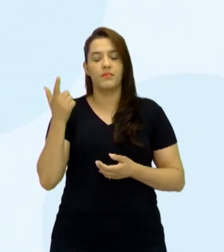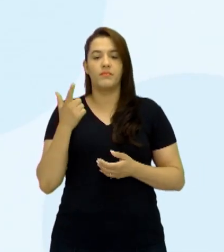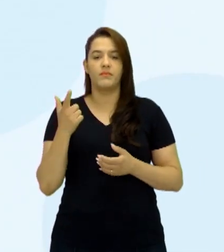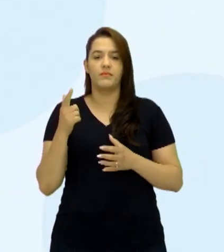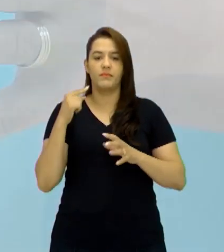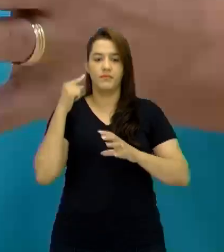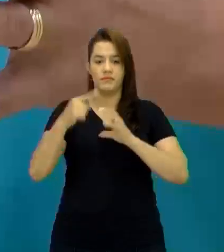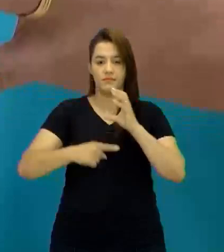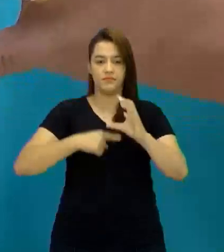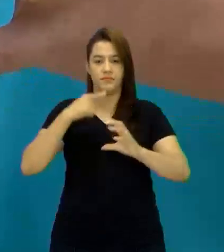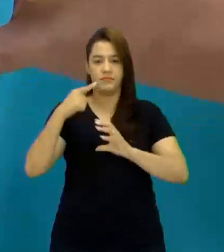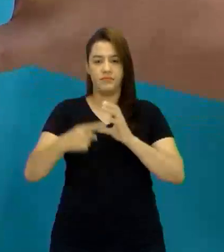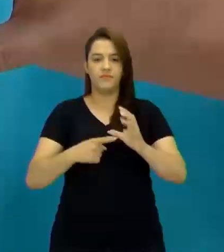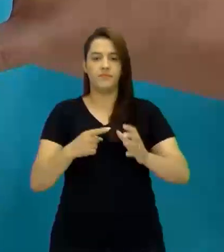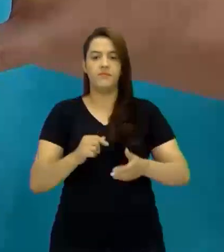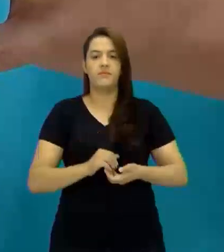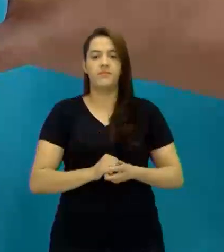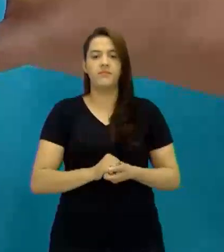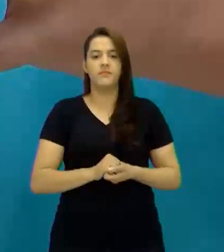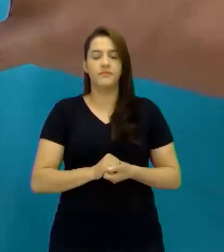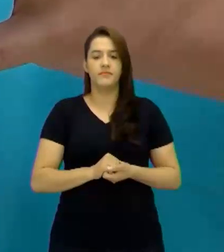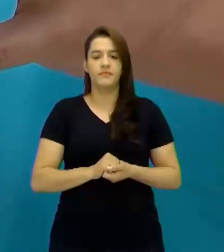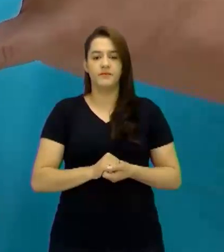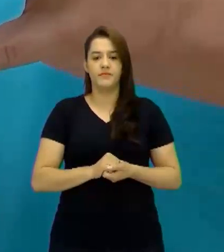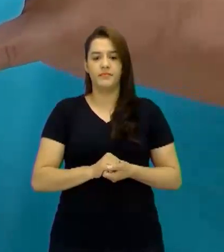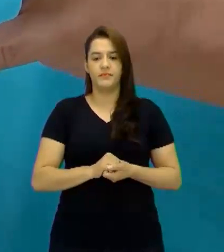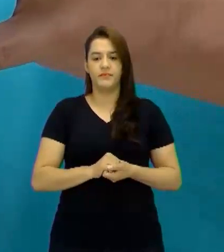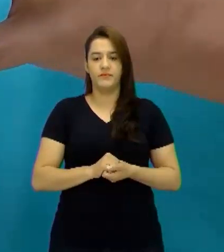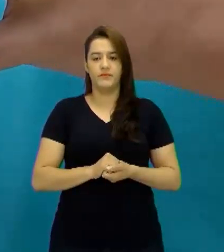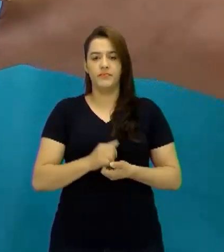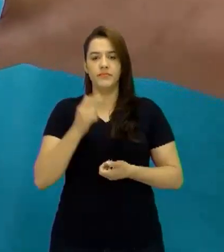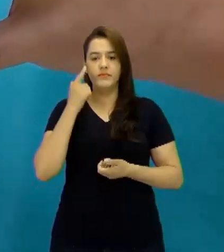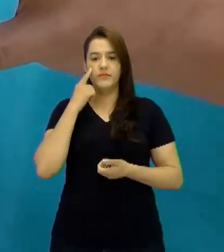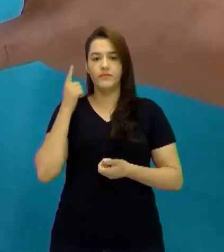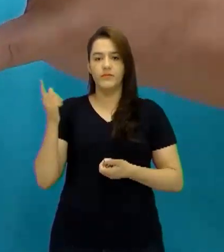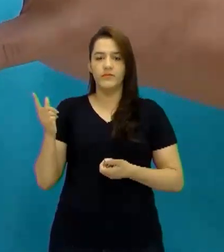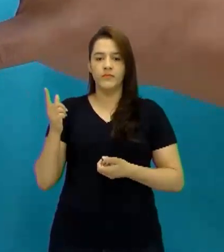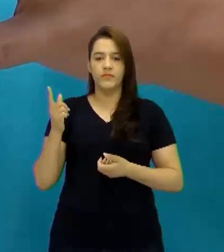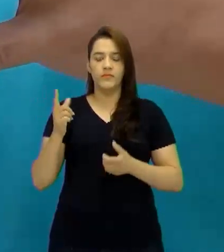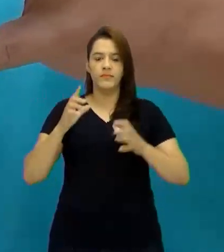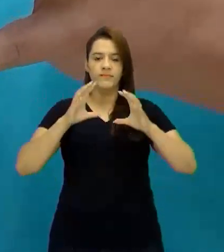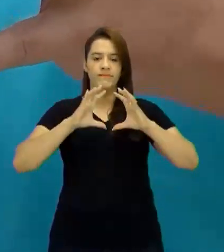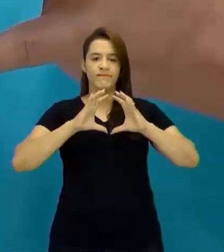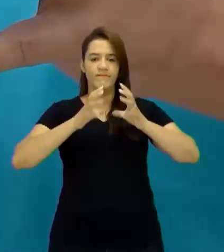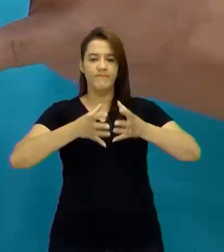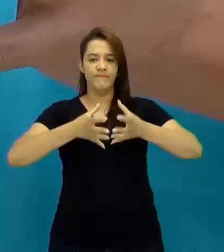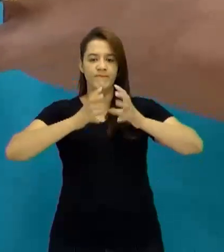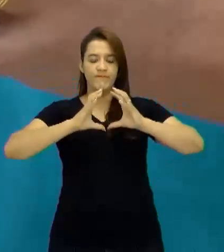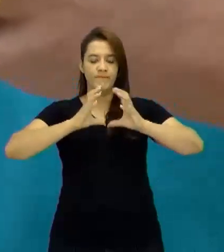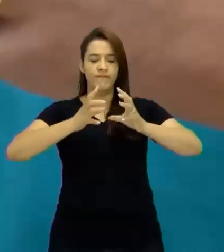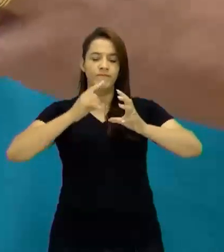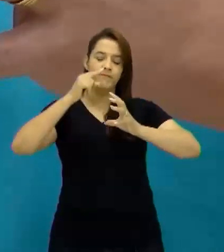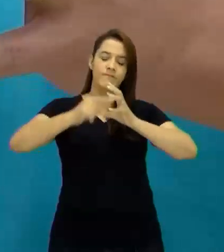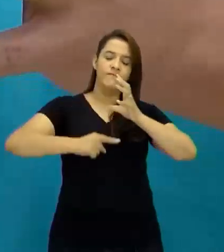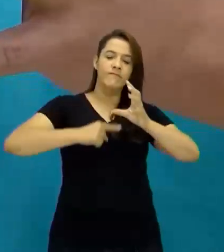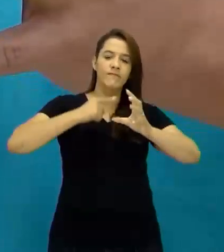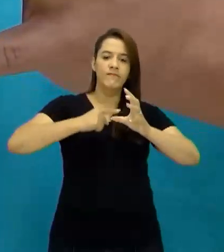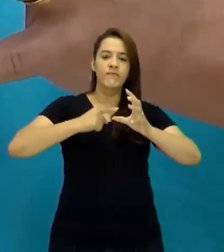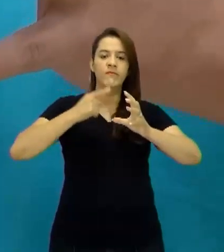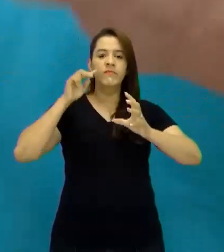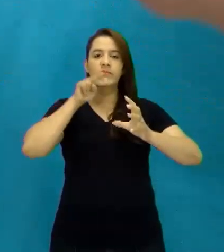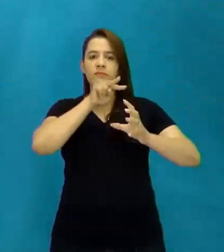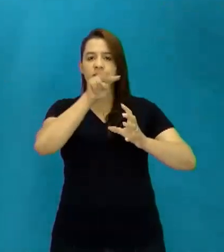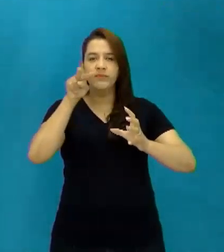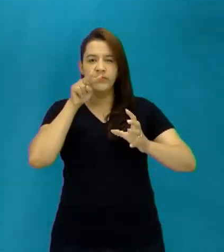minutinho para mim. Ó. Se você olhar a esfera aqui desse planetário, aqui nesse planisfério, olha, você consegue